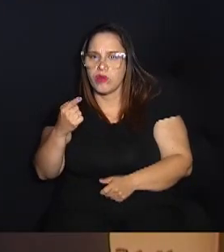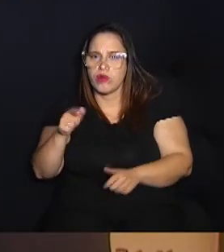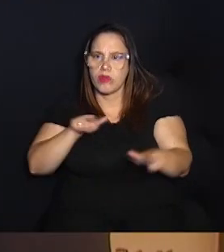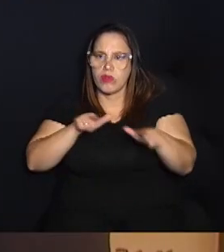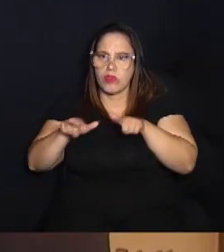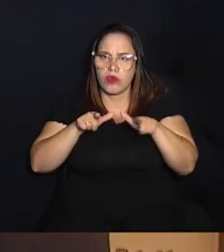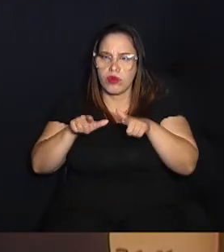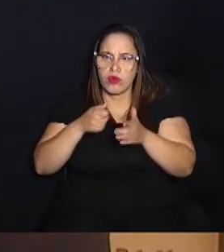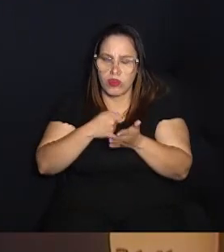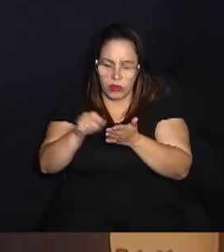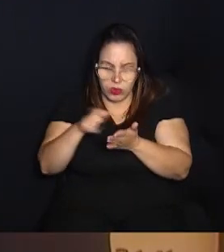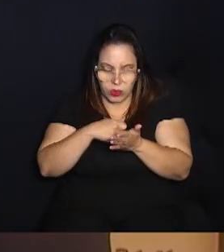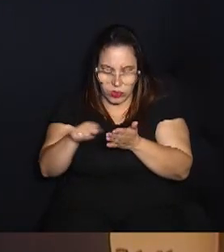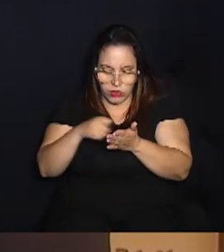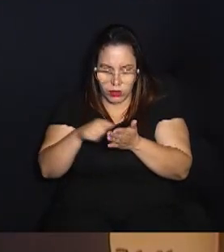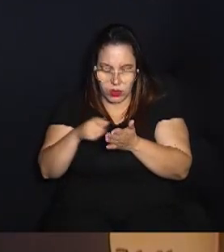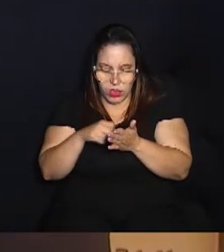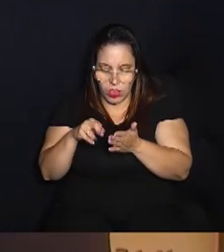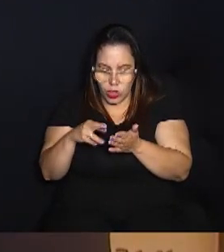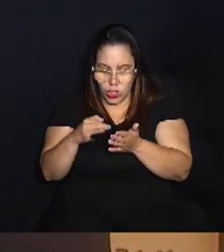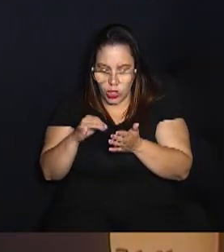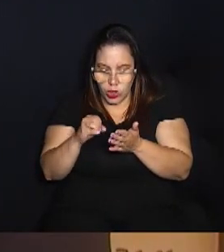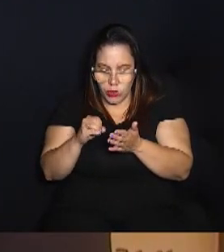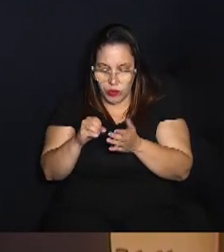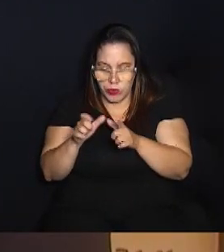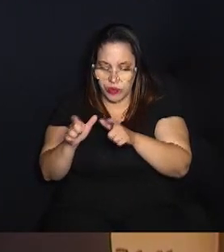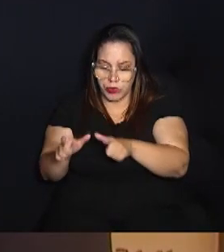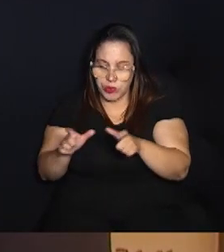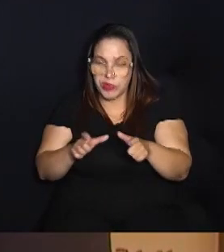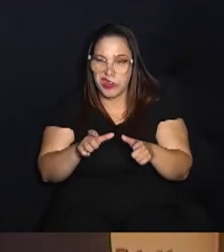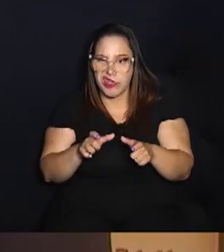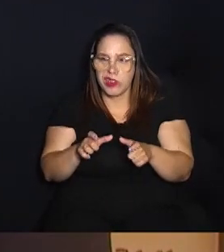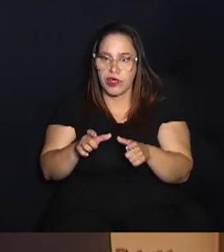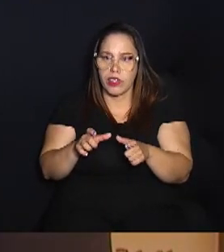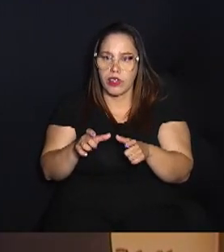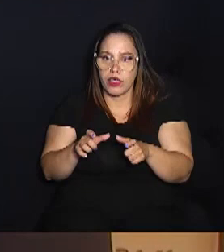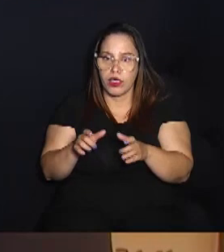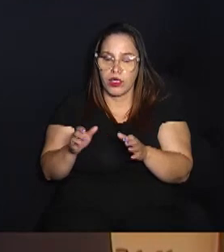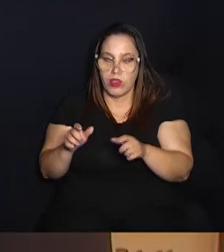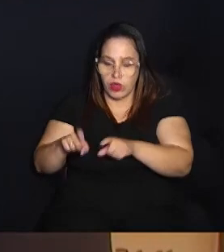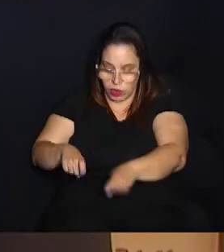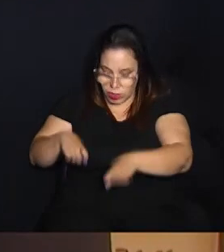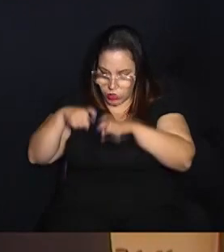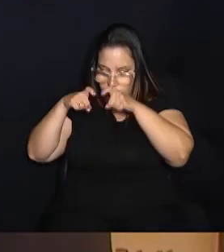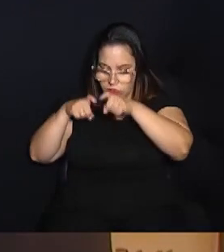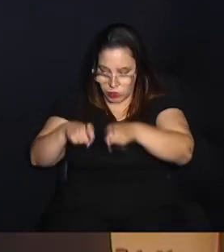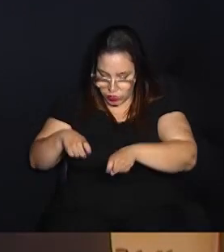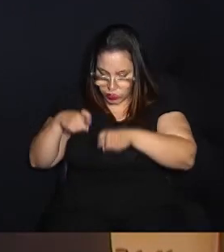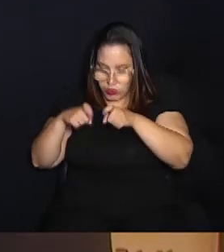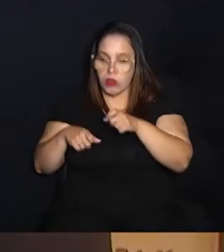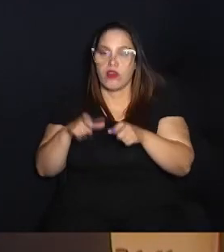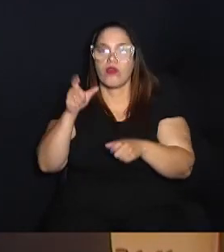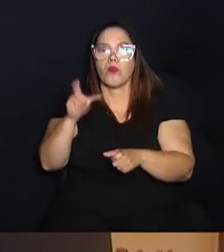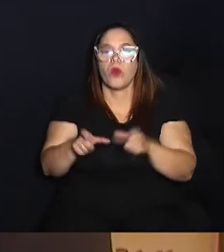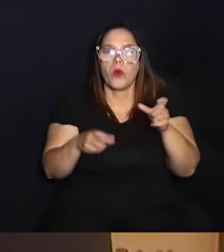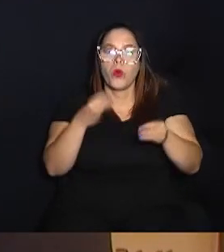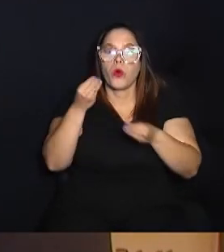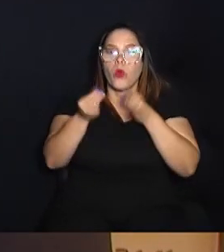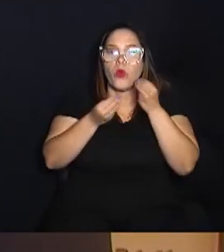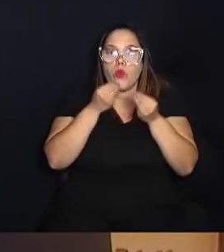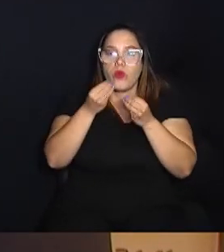com alfabetização, como em Angicos, com pessoas camponesas. Vão aparecer palavras